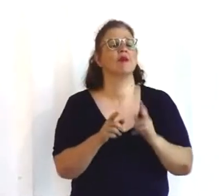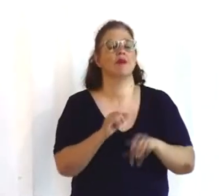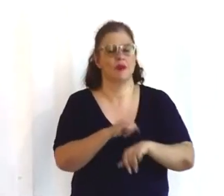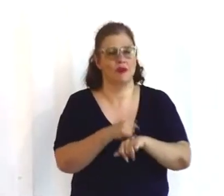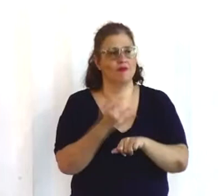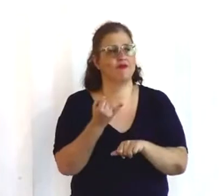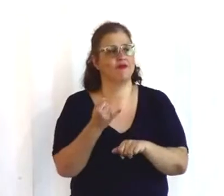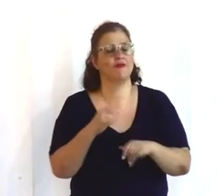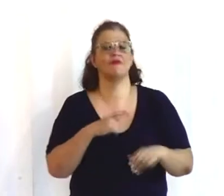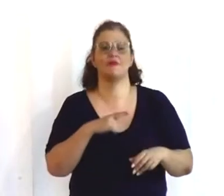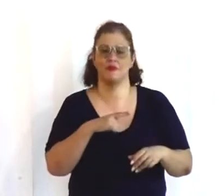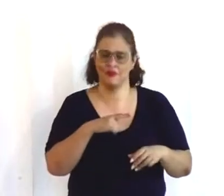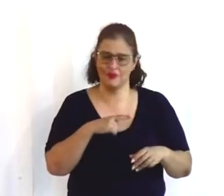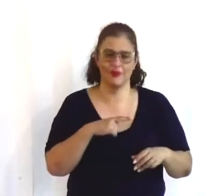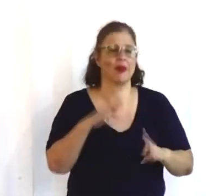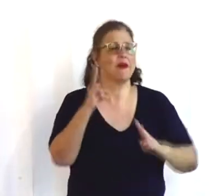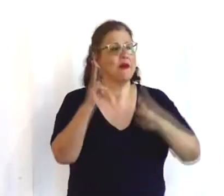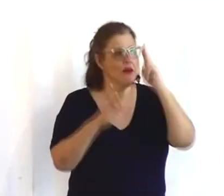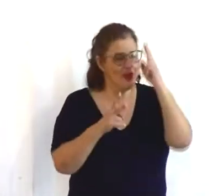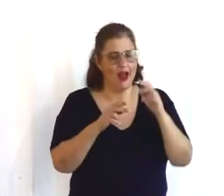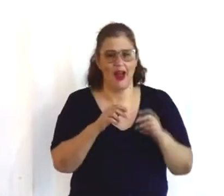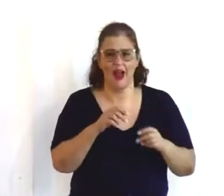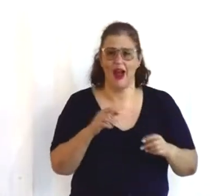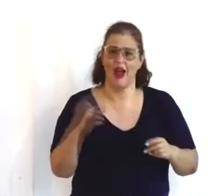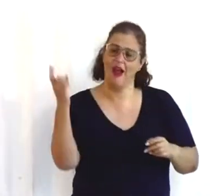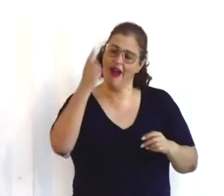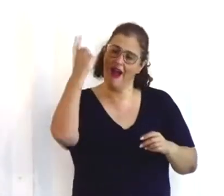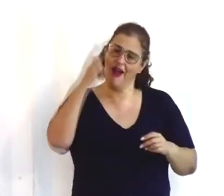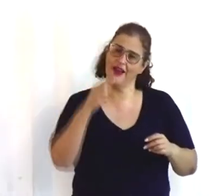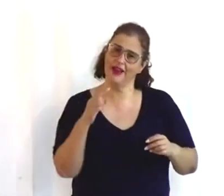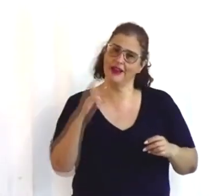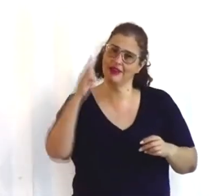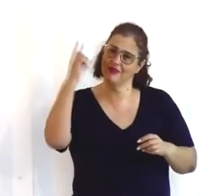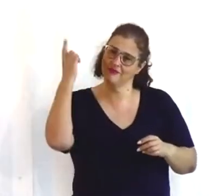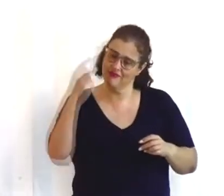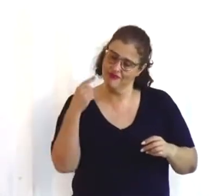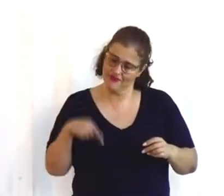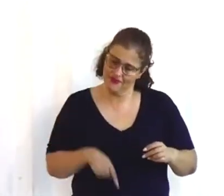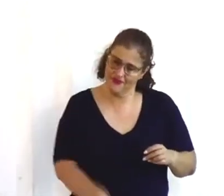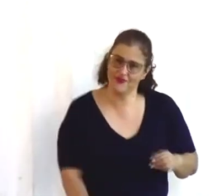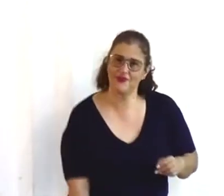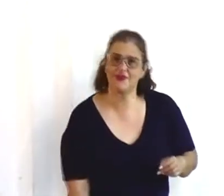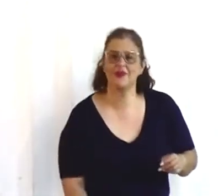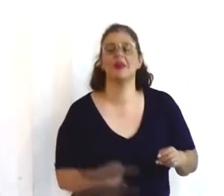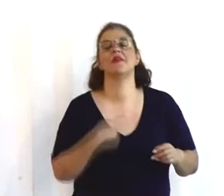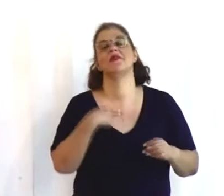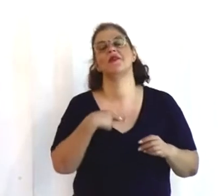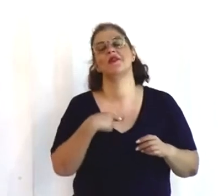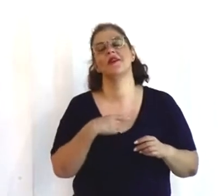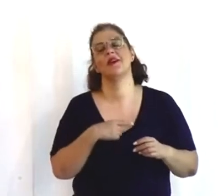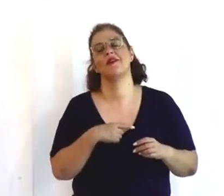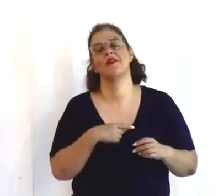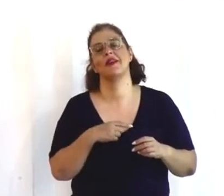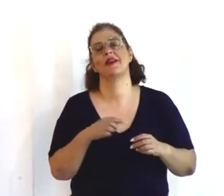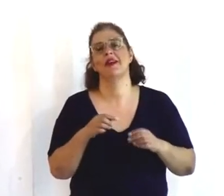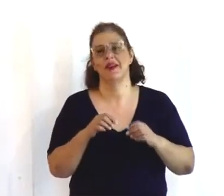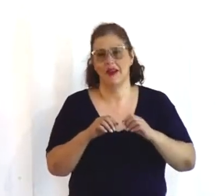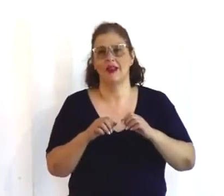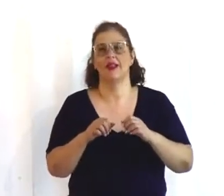Davi, venceu para abrir o livro e os seus 7 selos. Mais uma vez o verso 5.